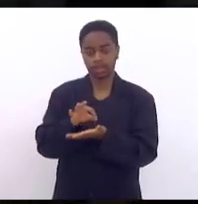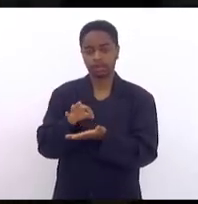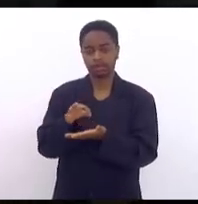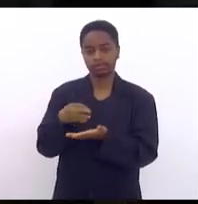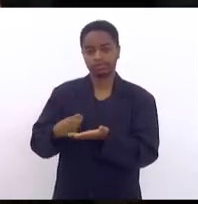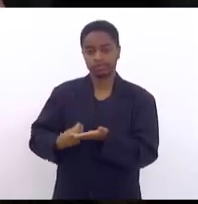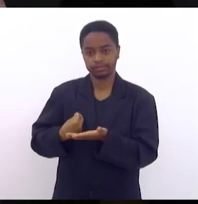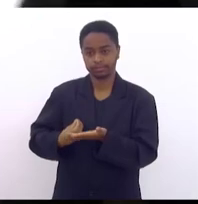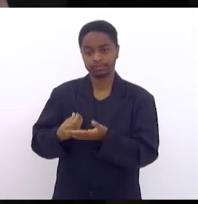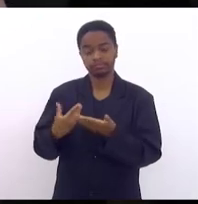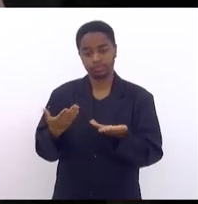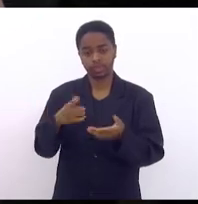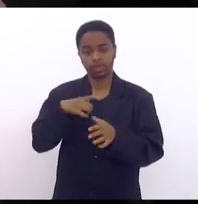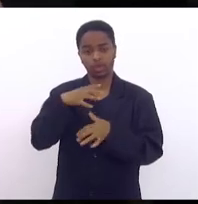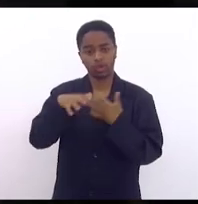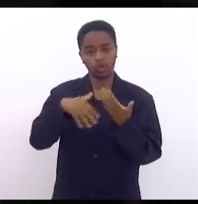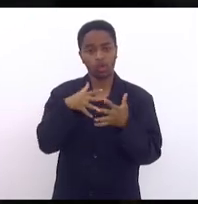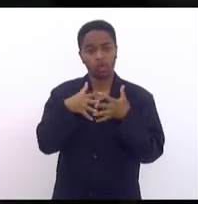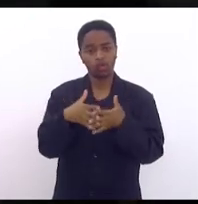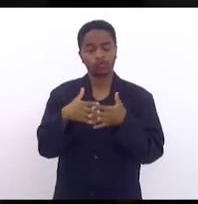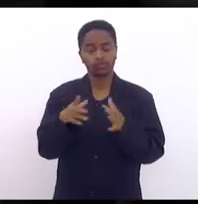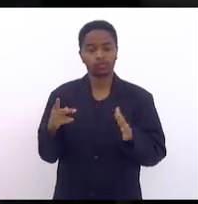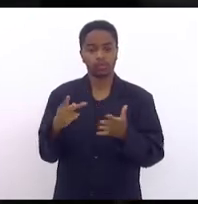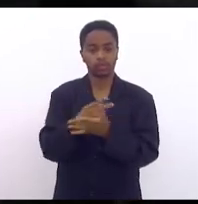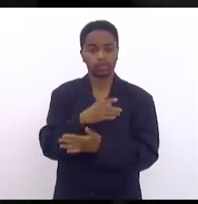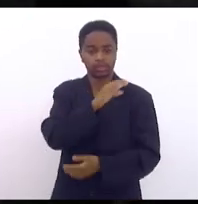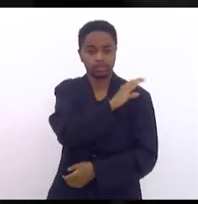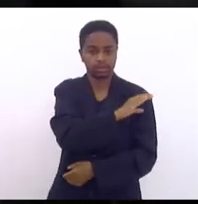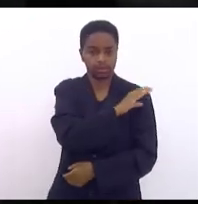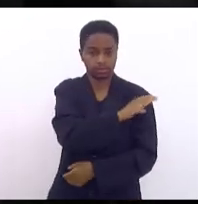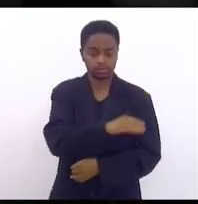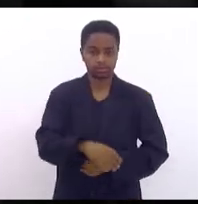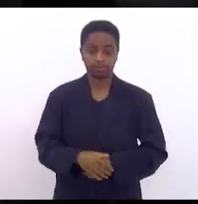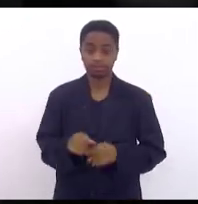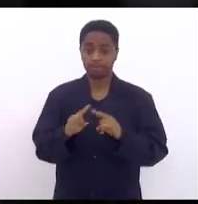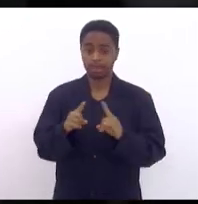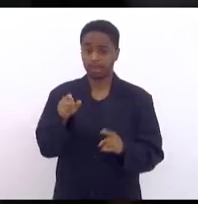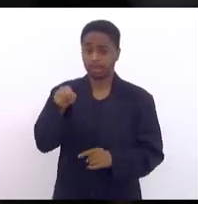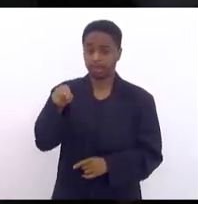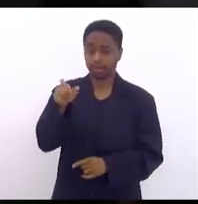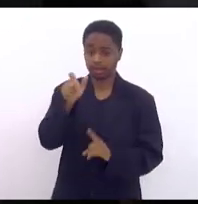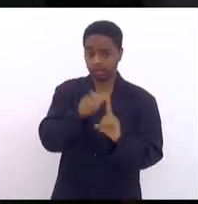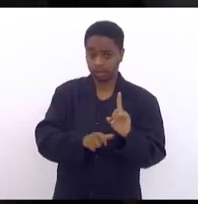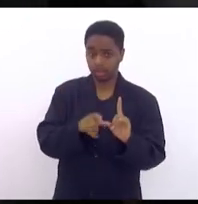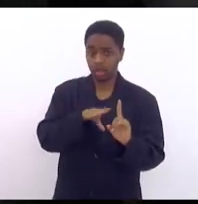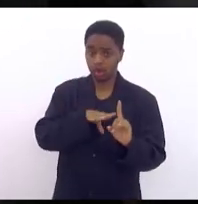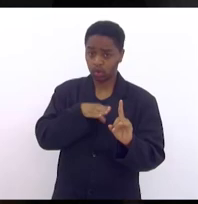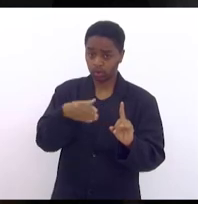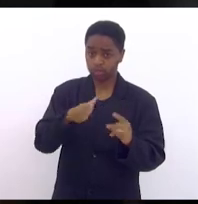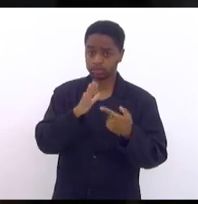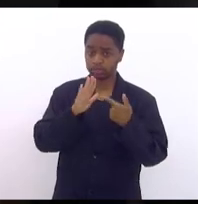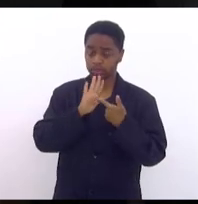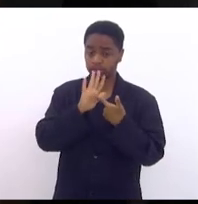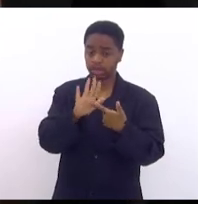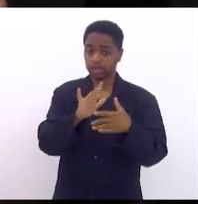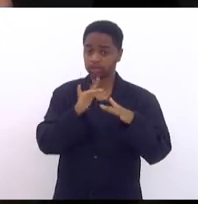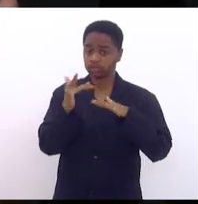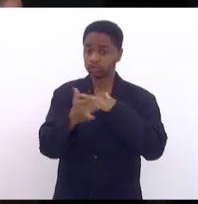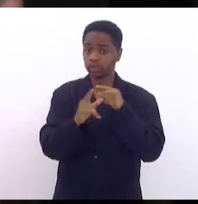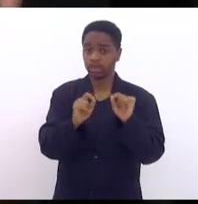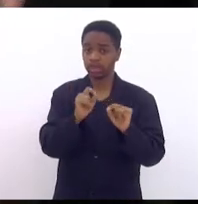balbúrdia que acontece na saúde de Campos. Ele teve a audácia de ir para as redes sociais, gravar um vídeo dizendo que não